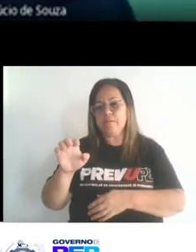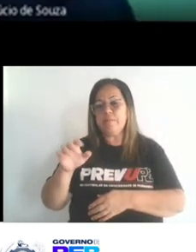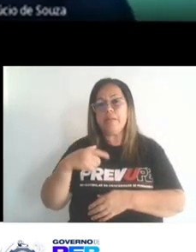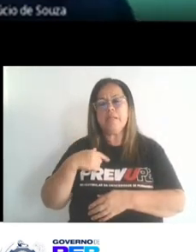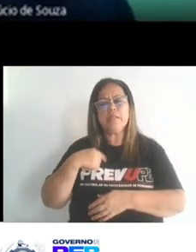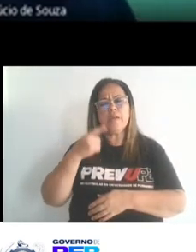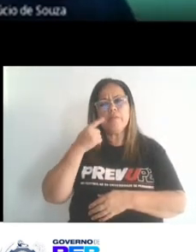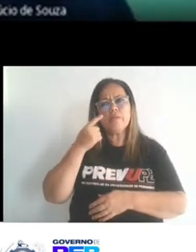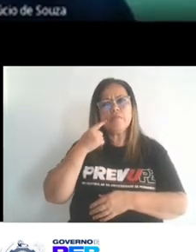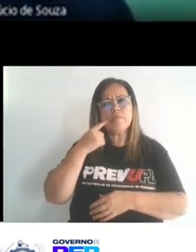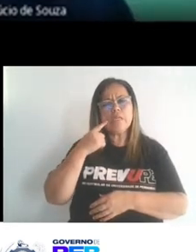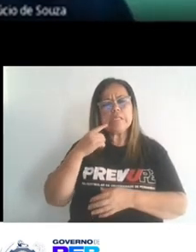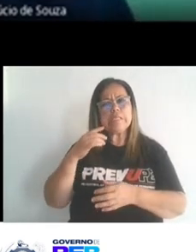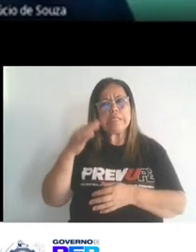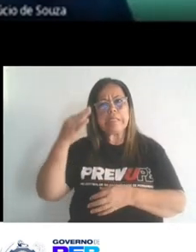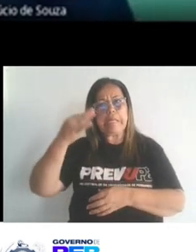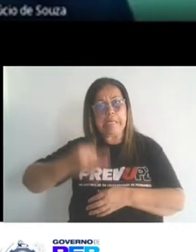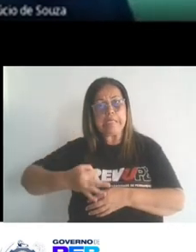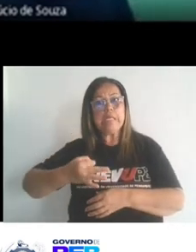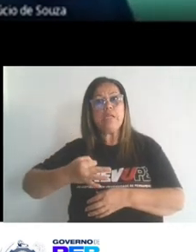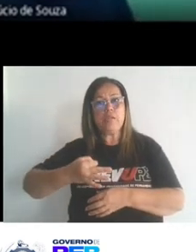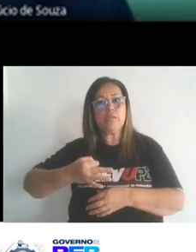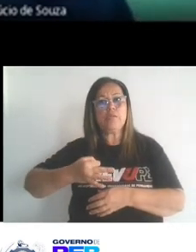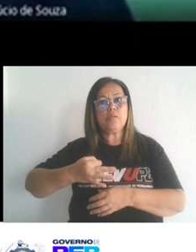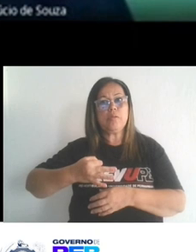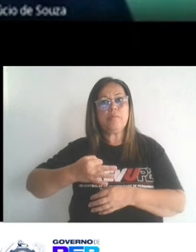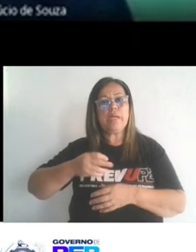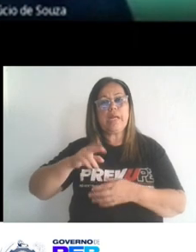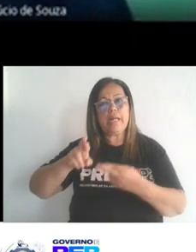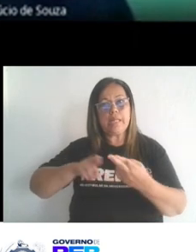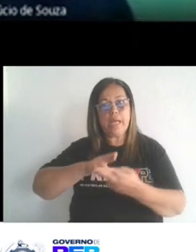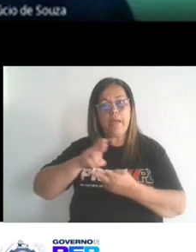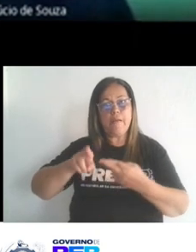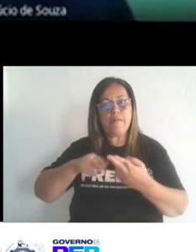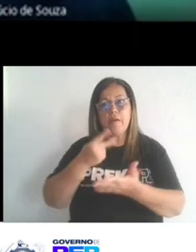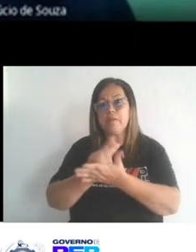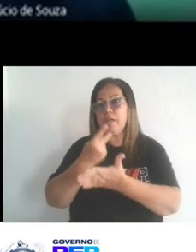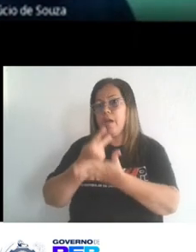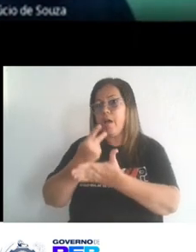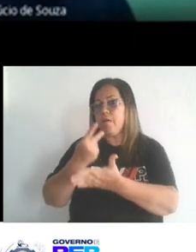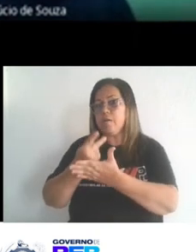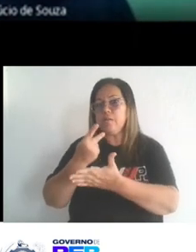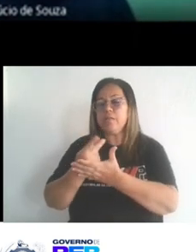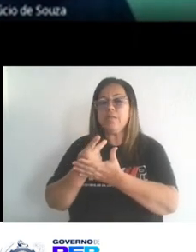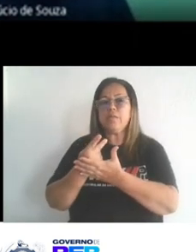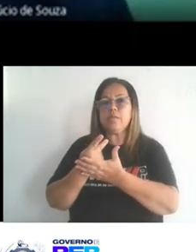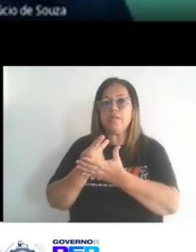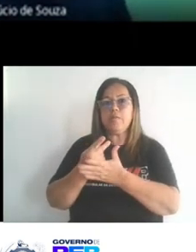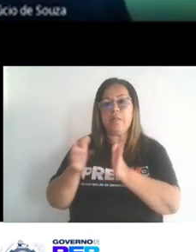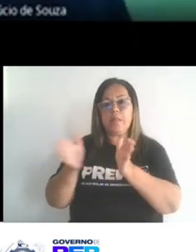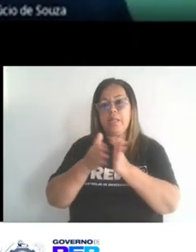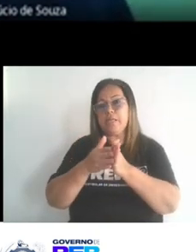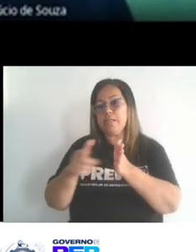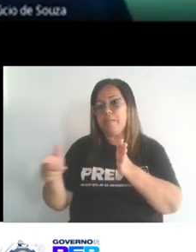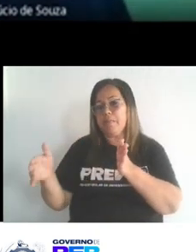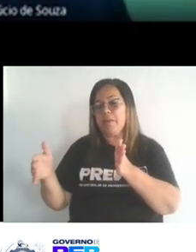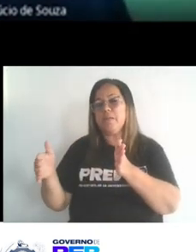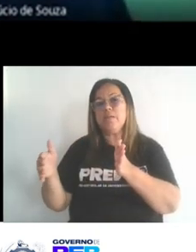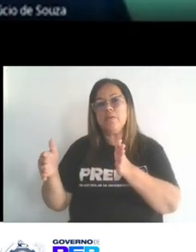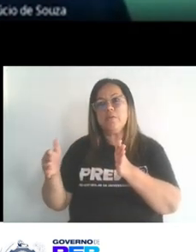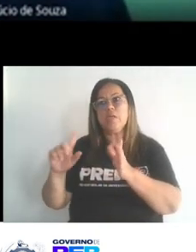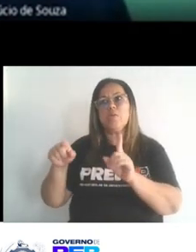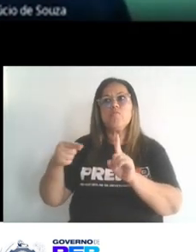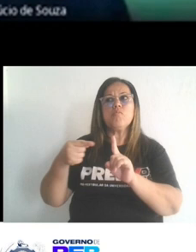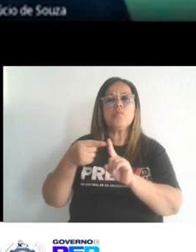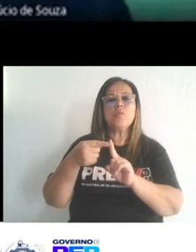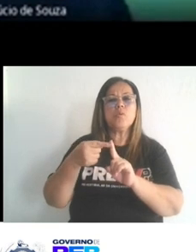correspondência correta para cada revolta que ocorreu para as principais revoltas desse período com o seu objetivo